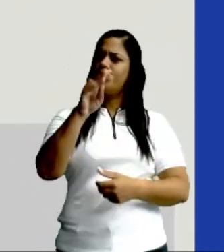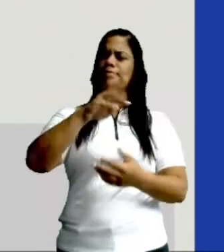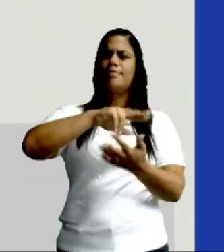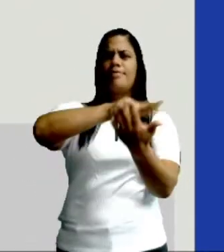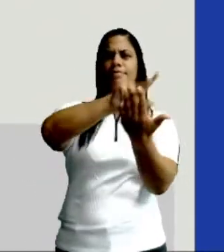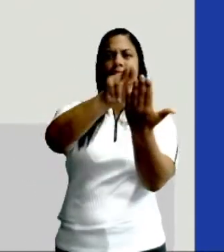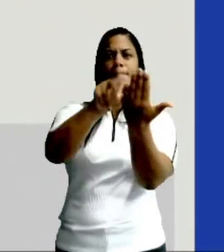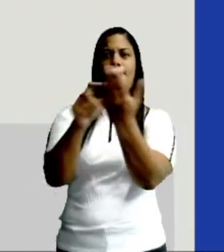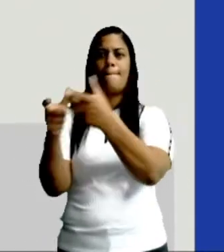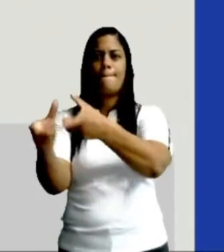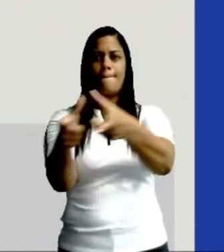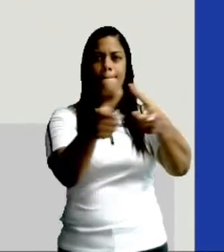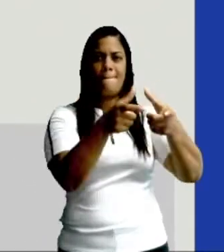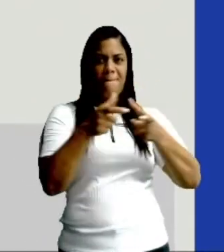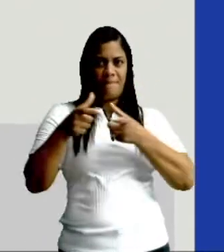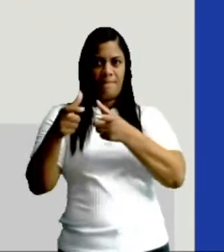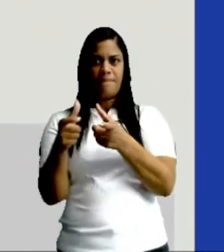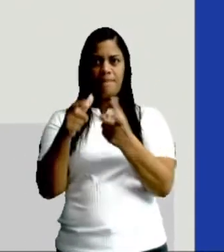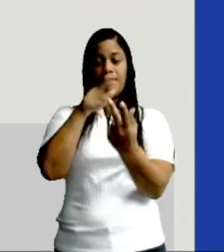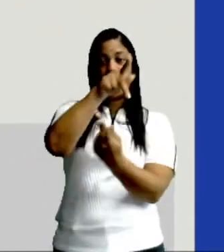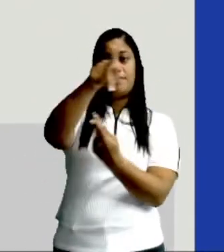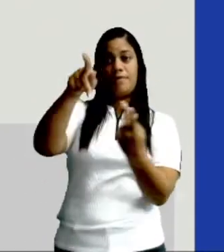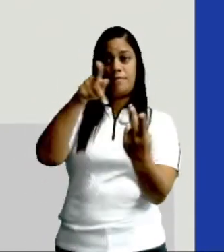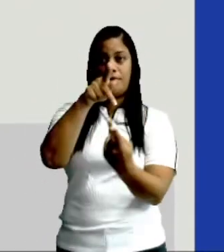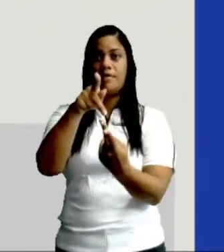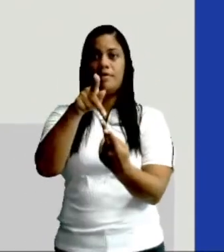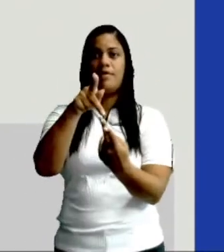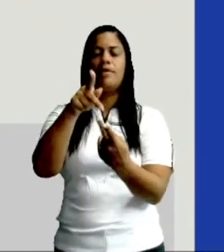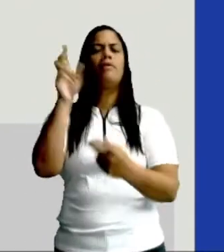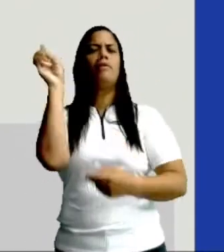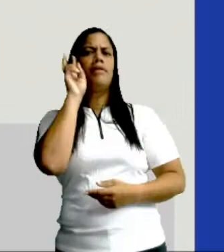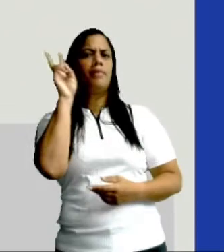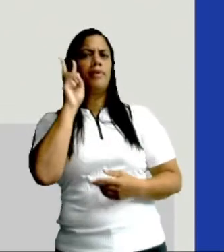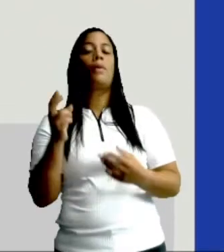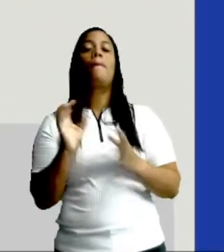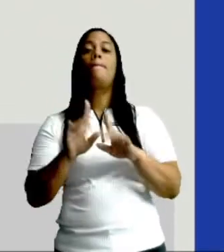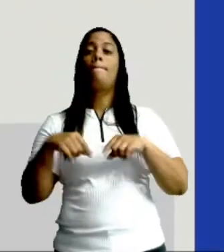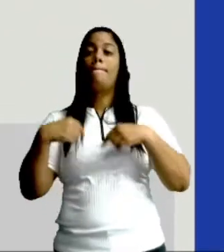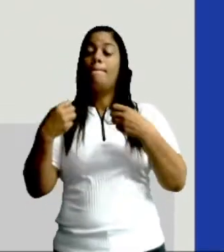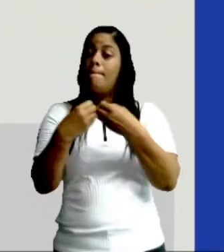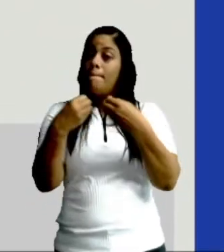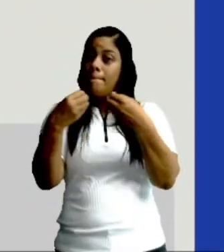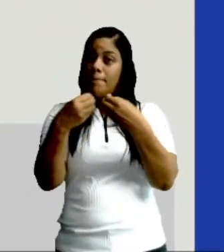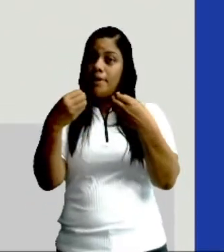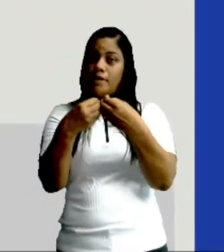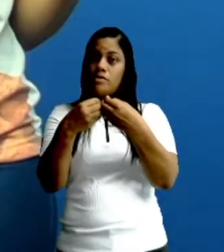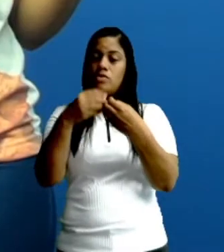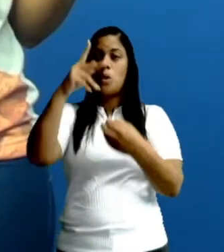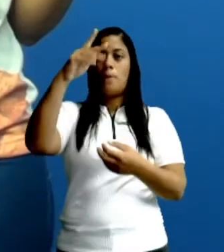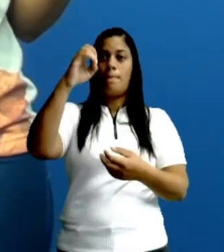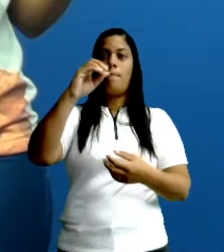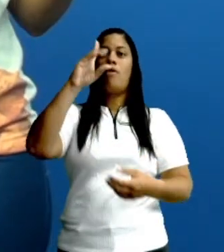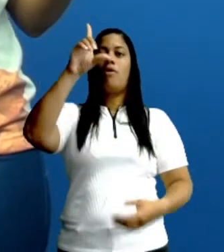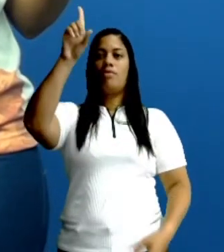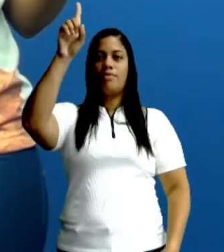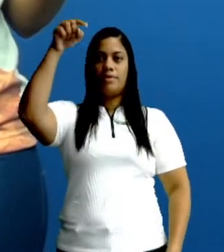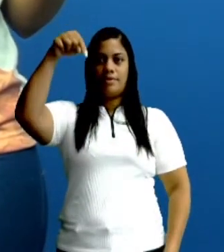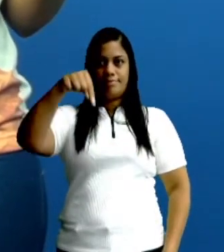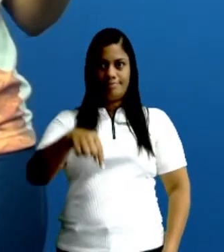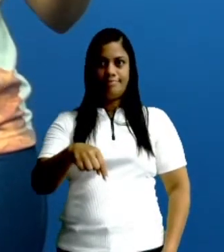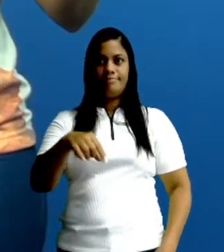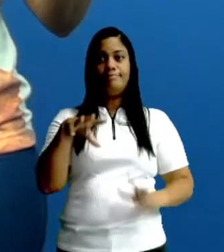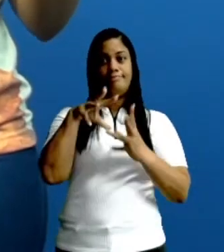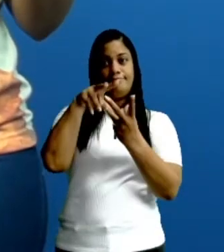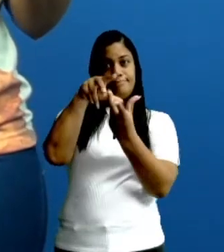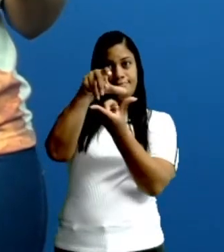da região do planeta que vai estar, certo? Então, lembrando, quanto mais próximo dos polos, das extremidades do